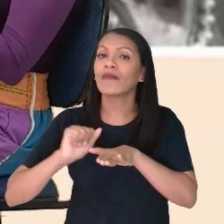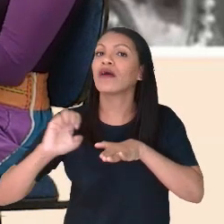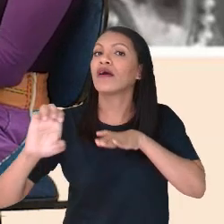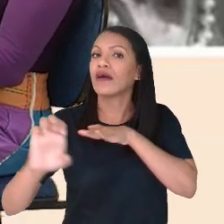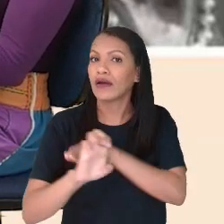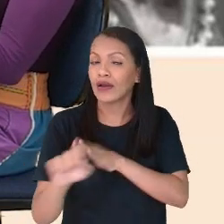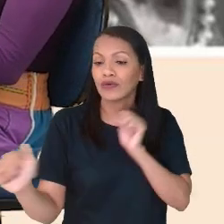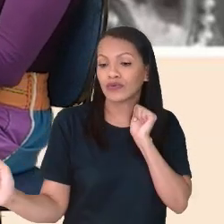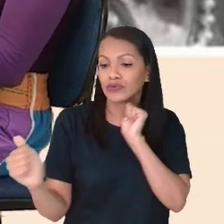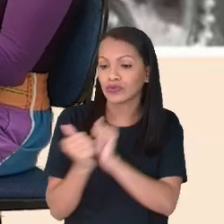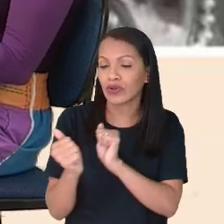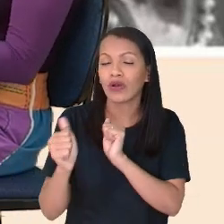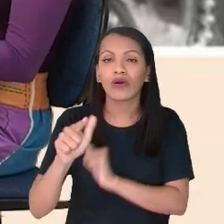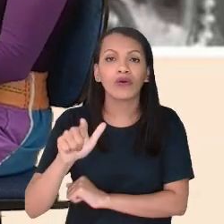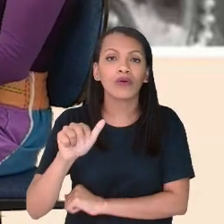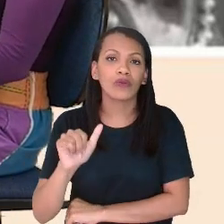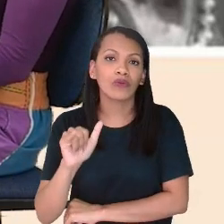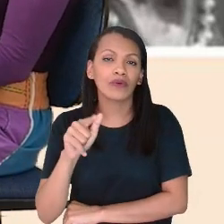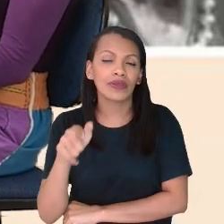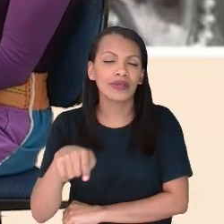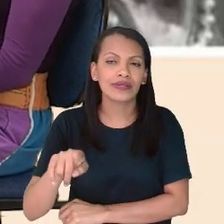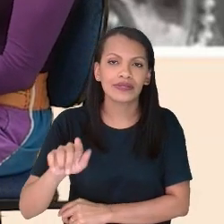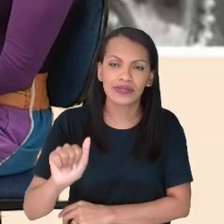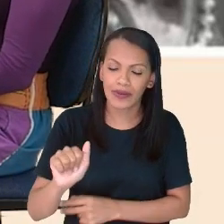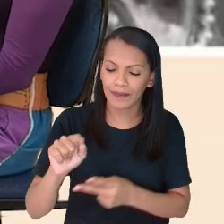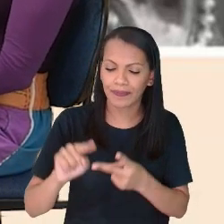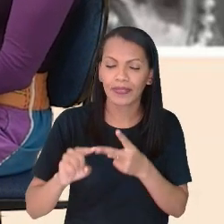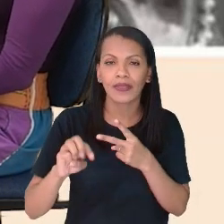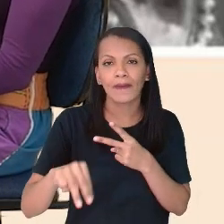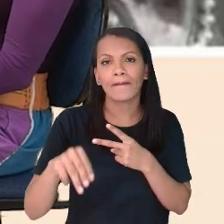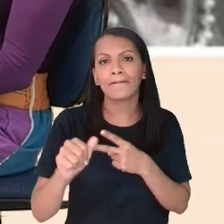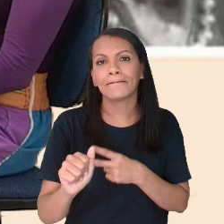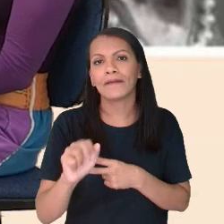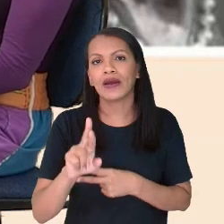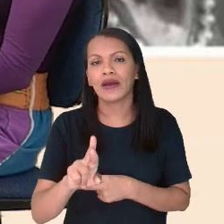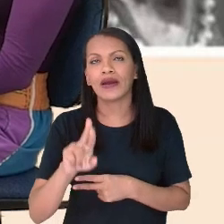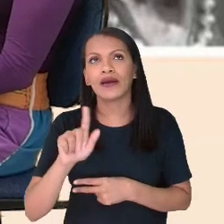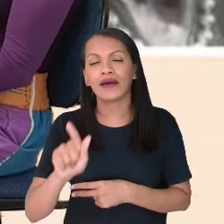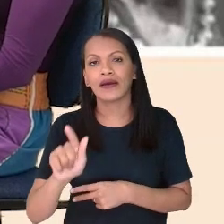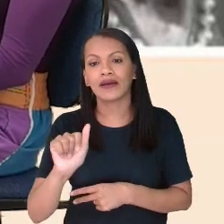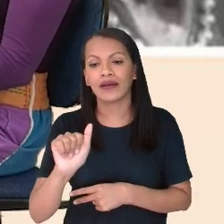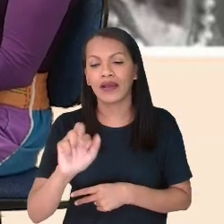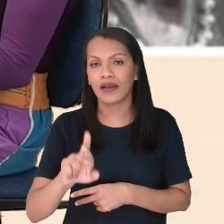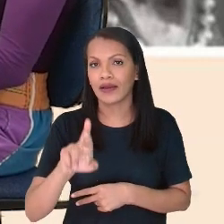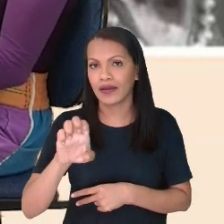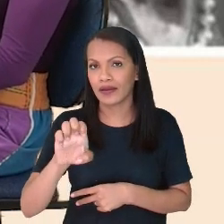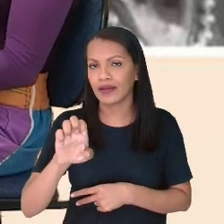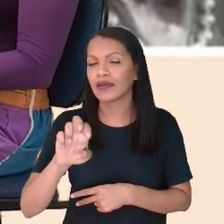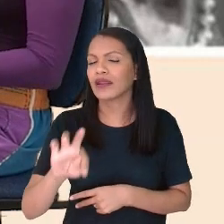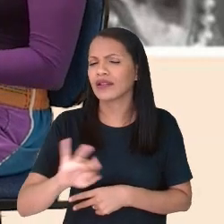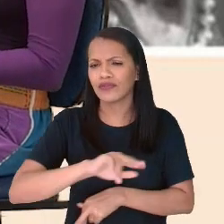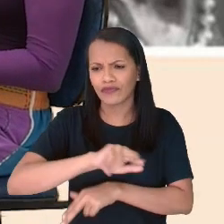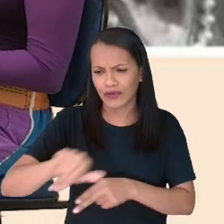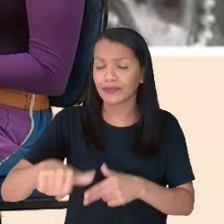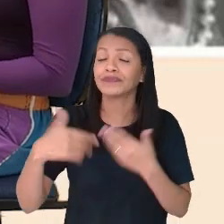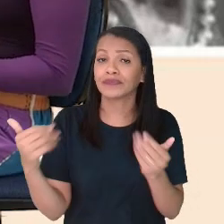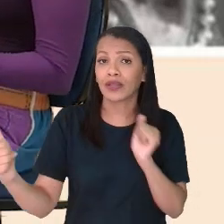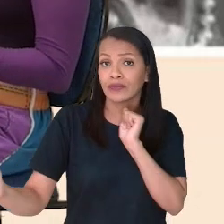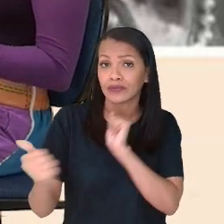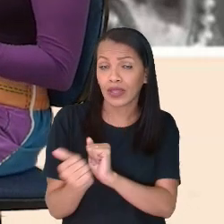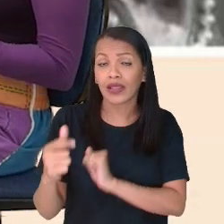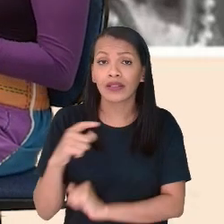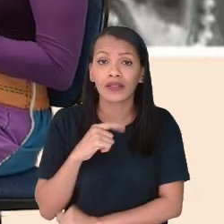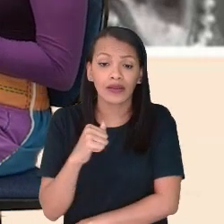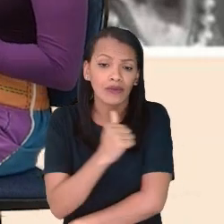Margarete, Juvi, Luísa. E aí eu disse, não, então vamos trabalhar uma representação, né? Então nós temos alunos com deficiência